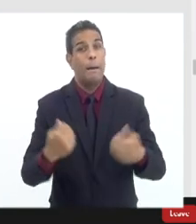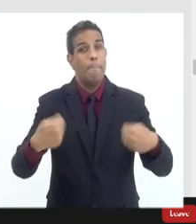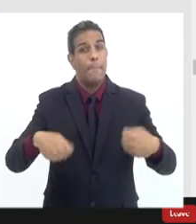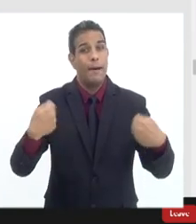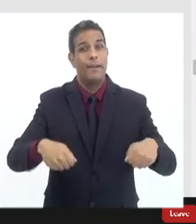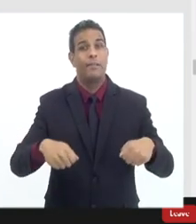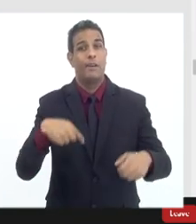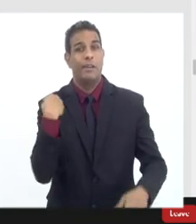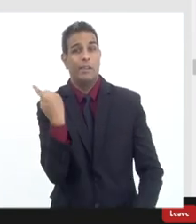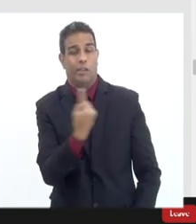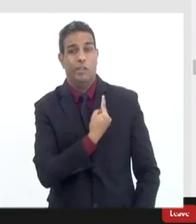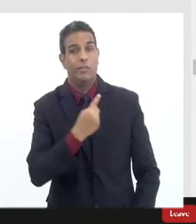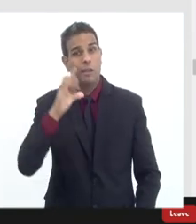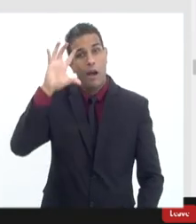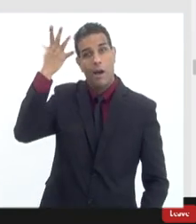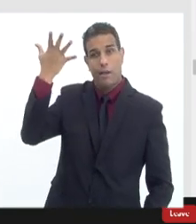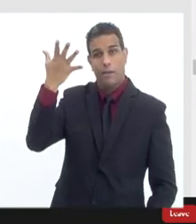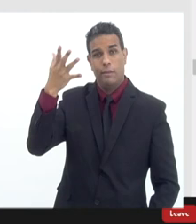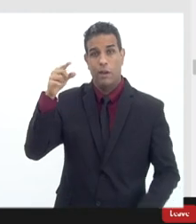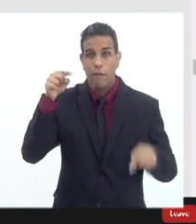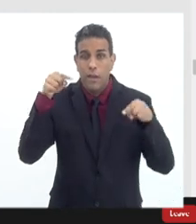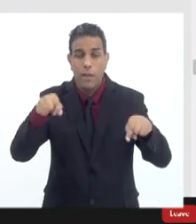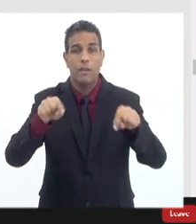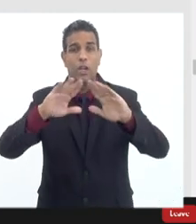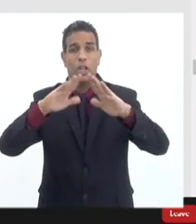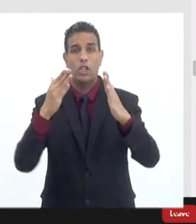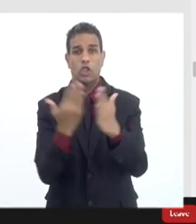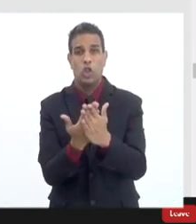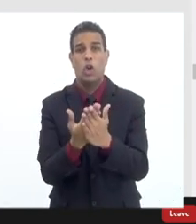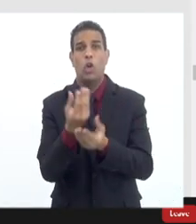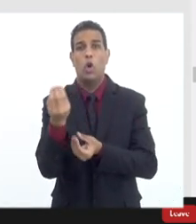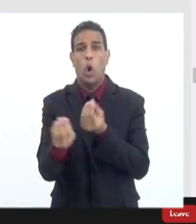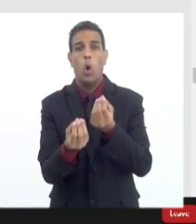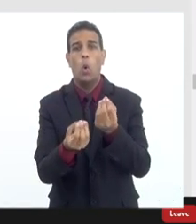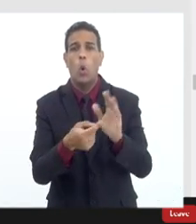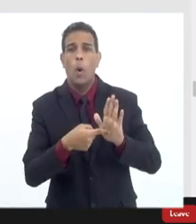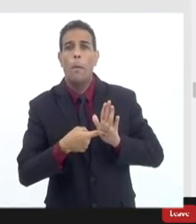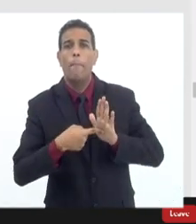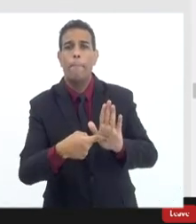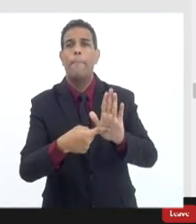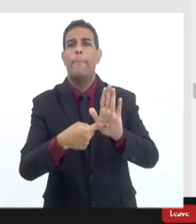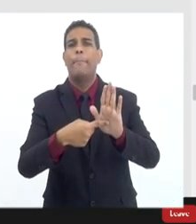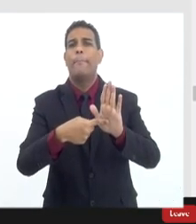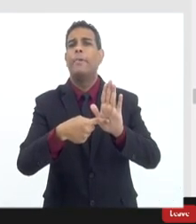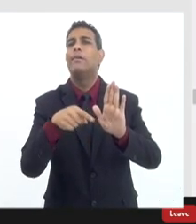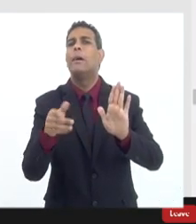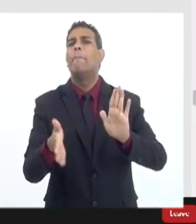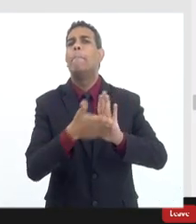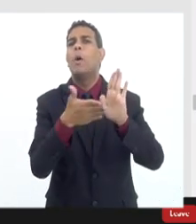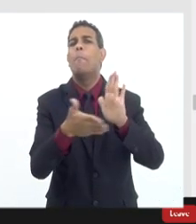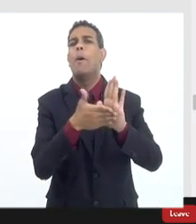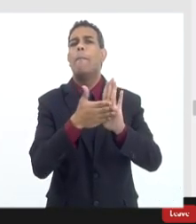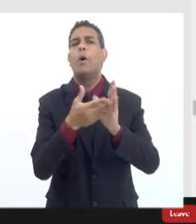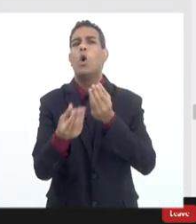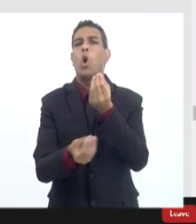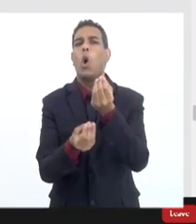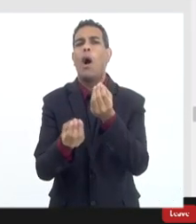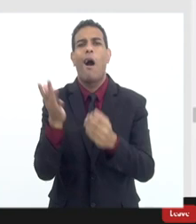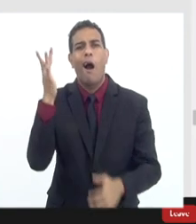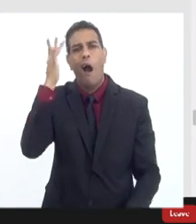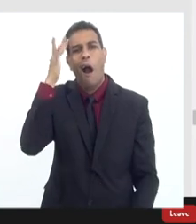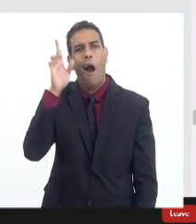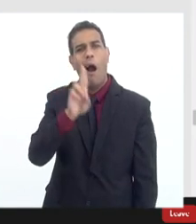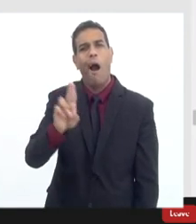precisam ser enfrentados do ponto de vista da infraestrutura, e apresentou um conjunto de propostas que a gente acha que